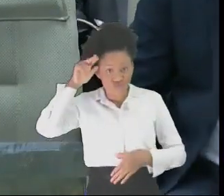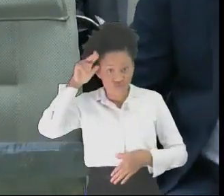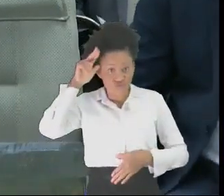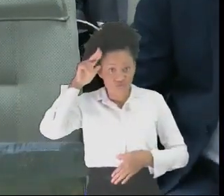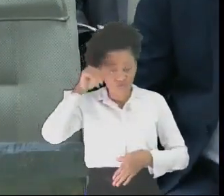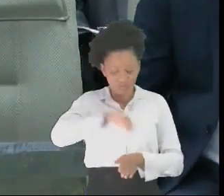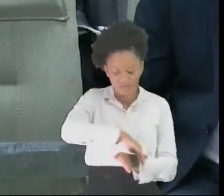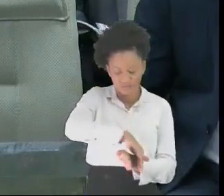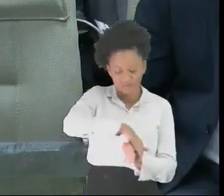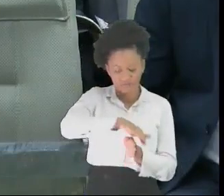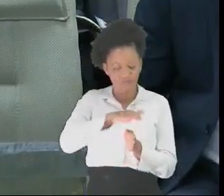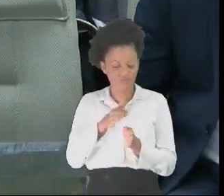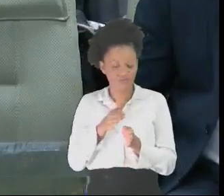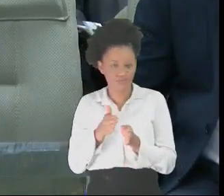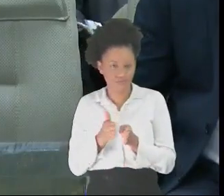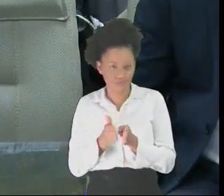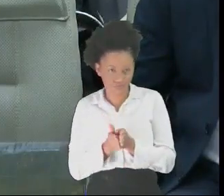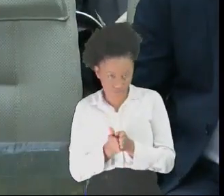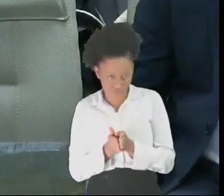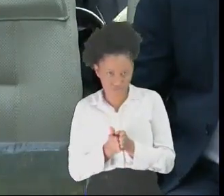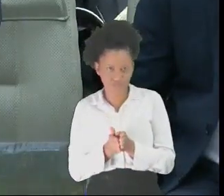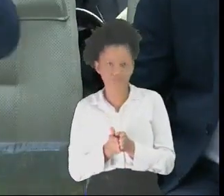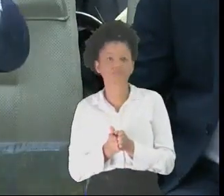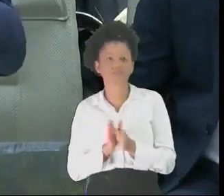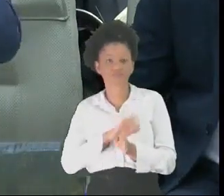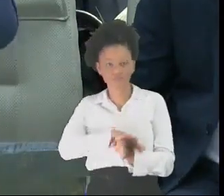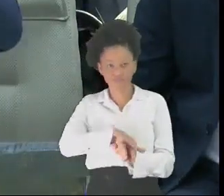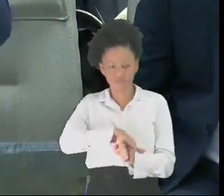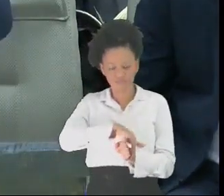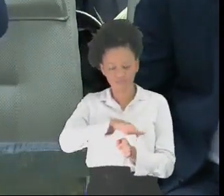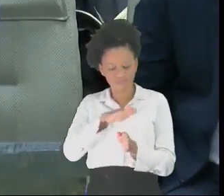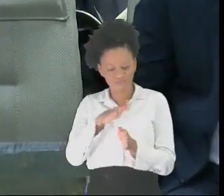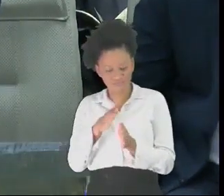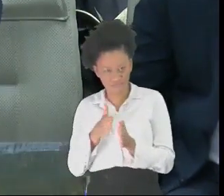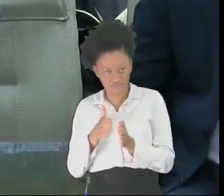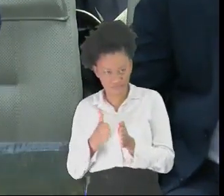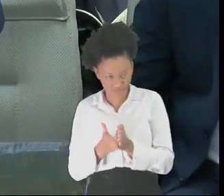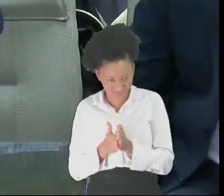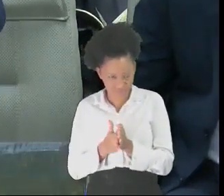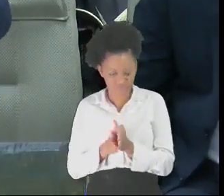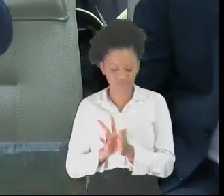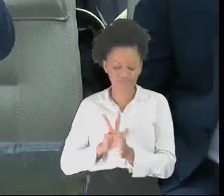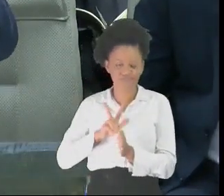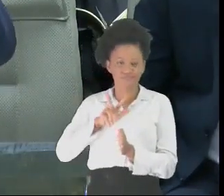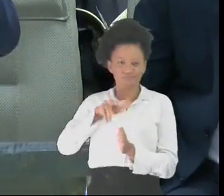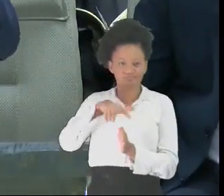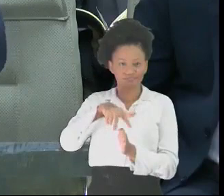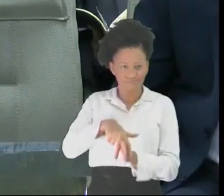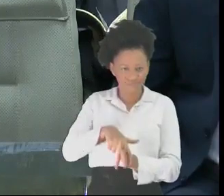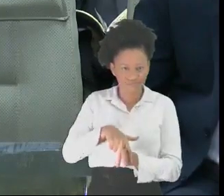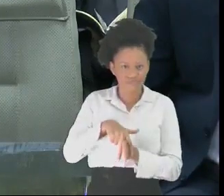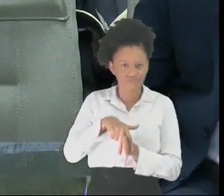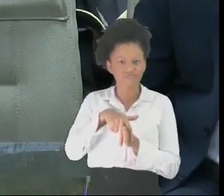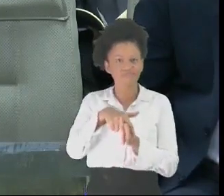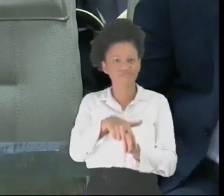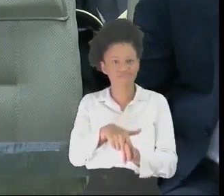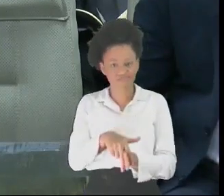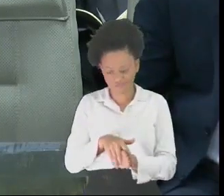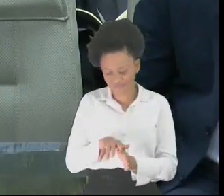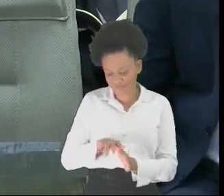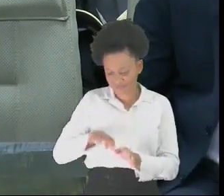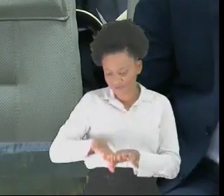colocava por cima da sela. Não é assim? Por cima de tudo. A última coisa que se colocava no cavalo era o coxim. E o coxim tem um saco de um